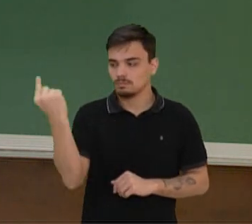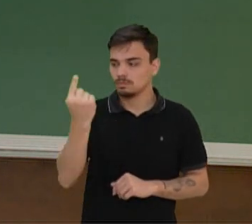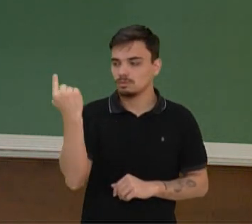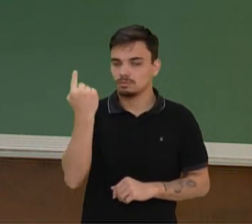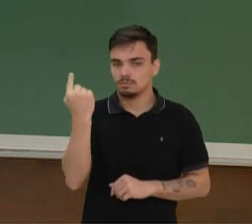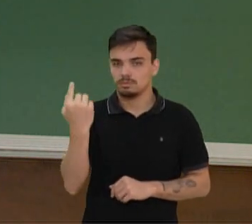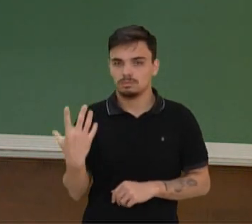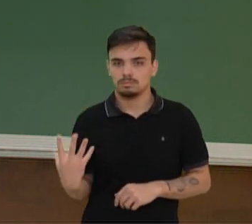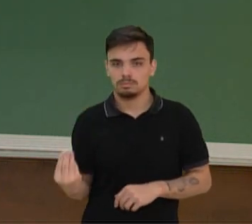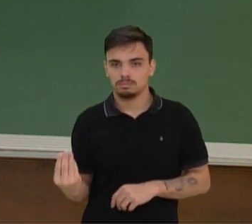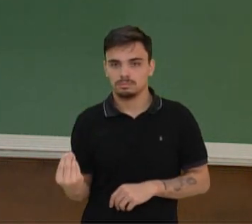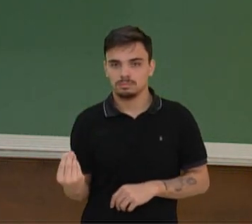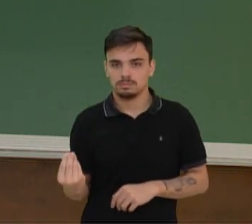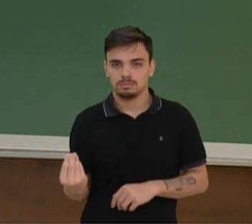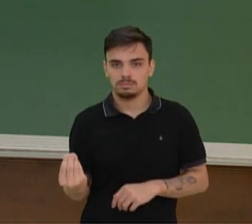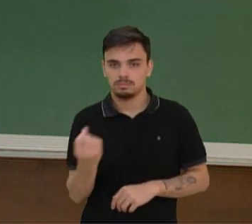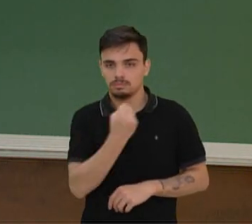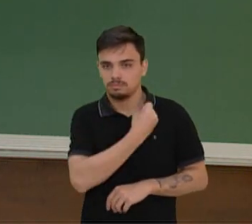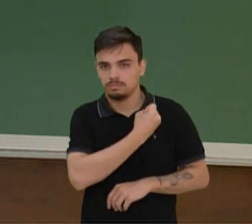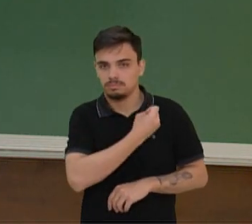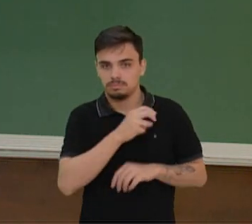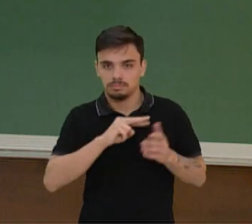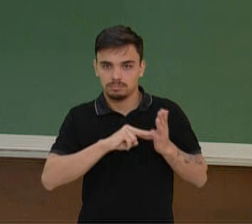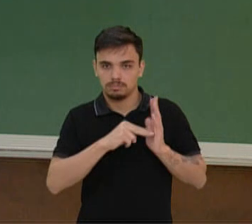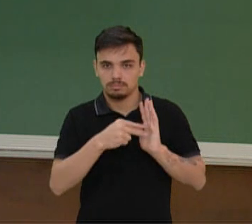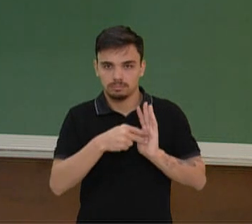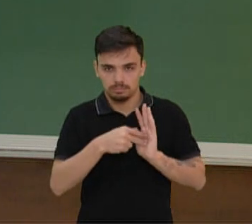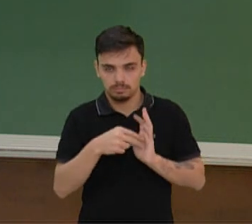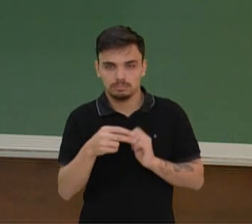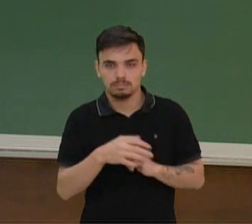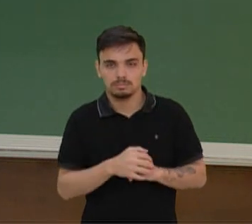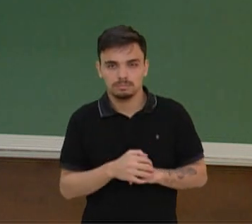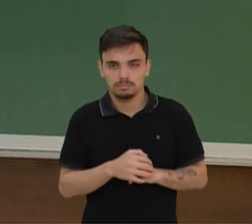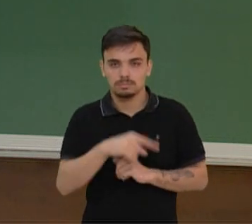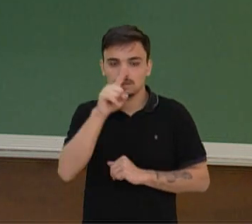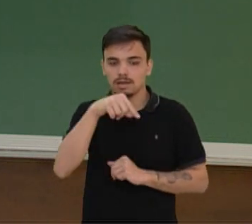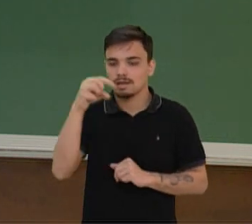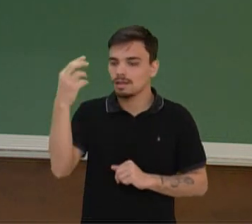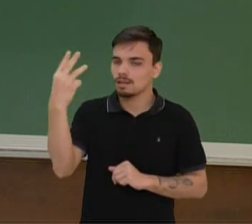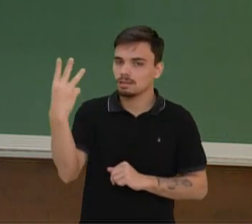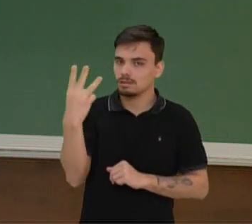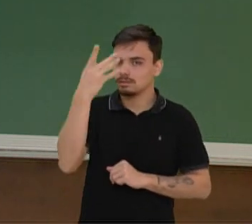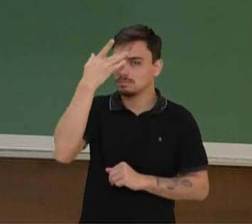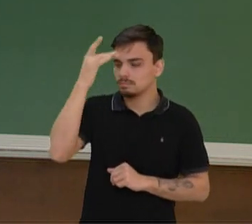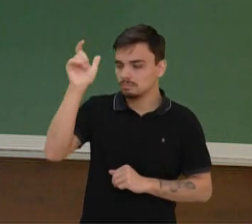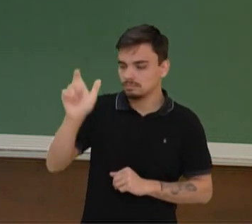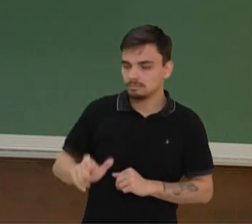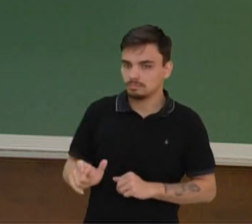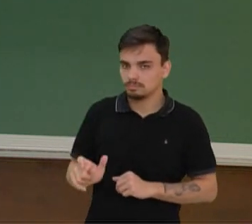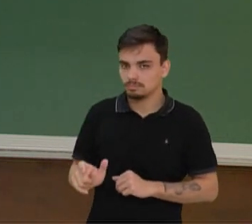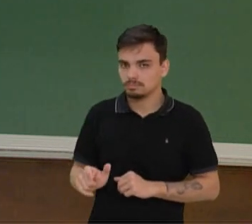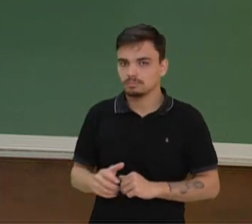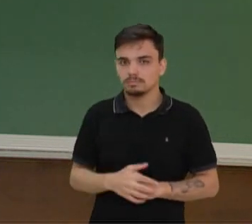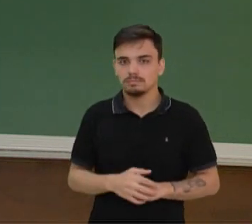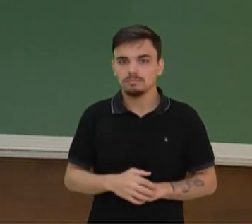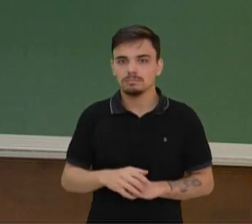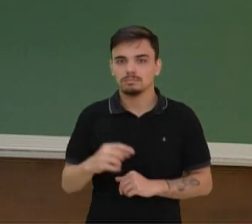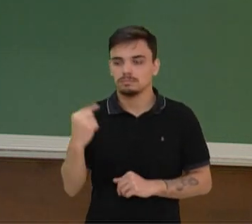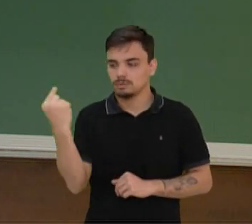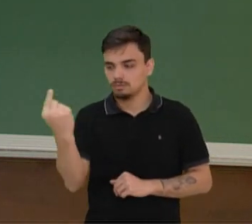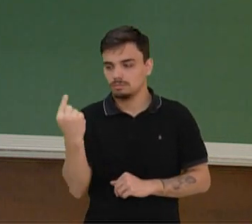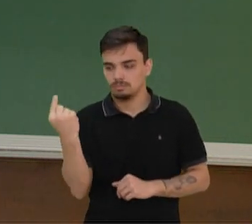é? Número, singular, plural. Singular são as três pessoas, né? No singular,